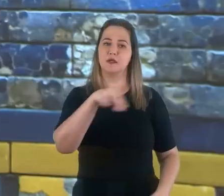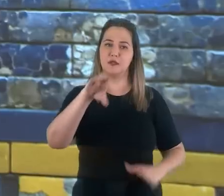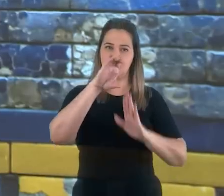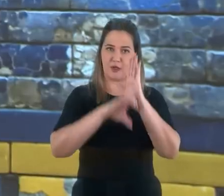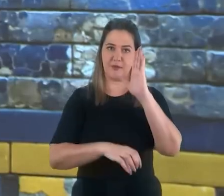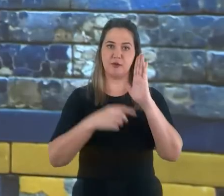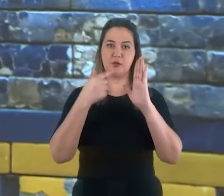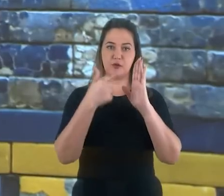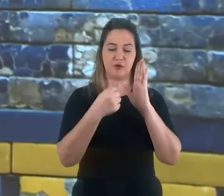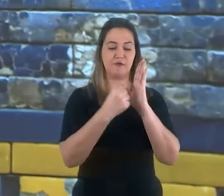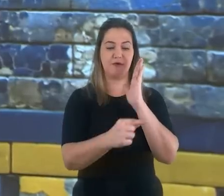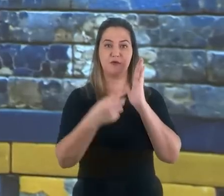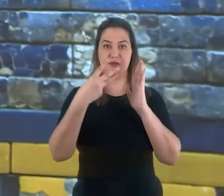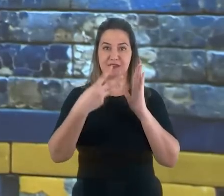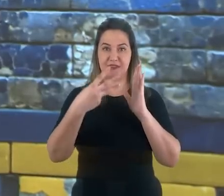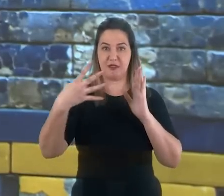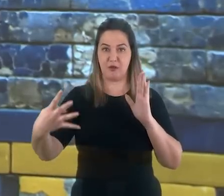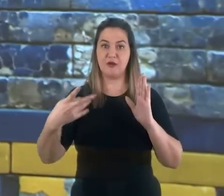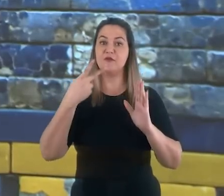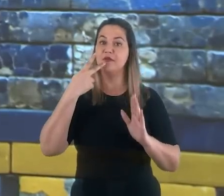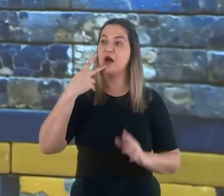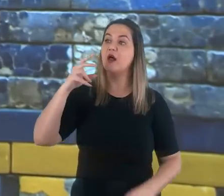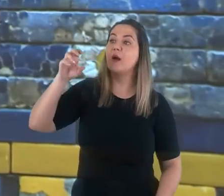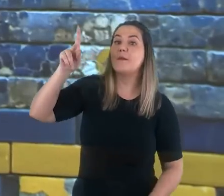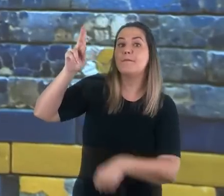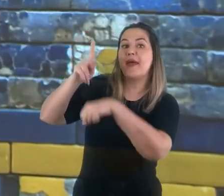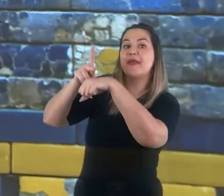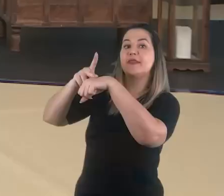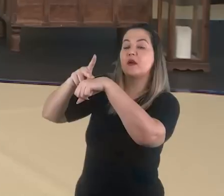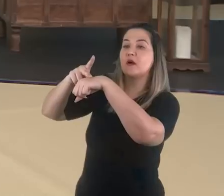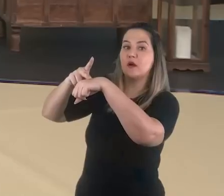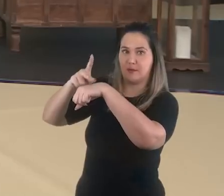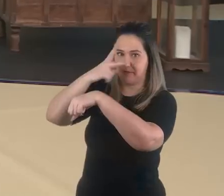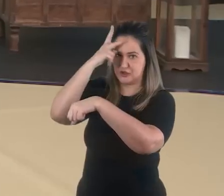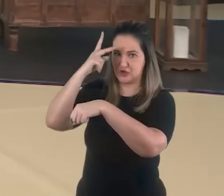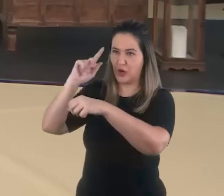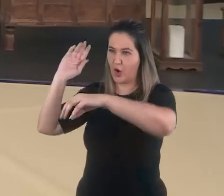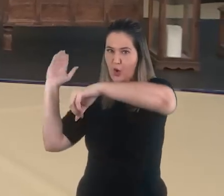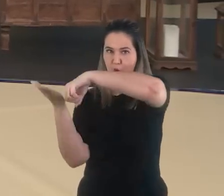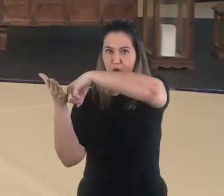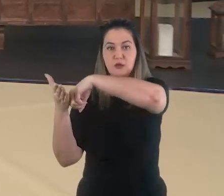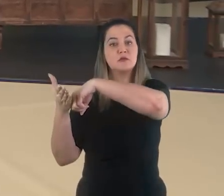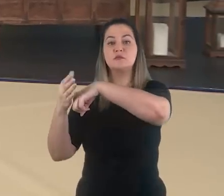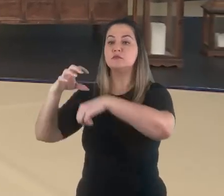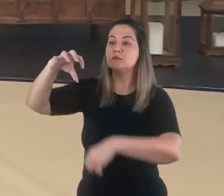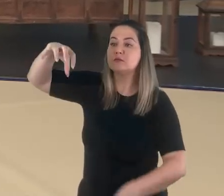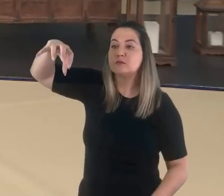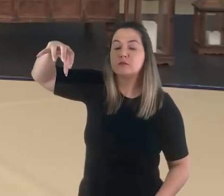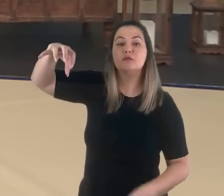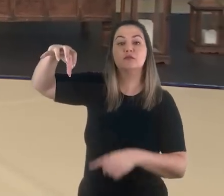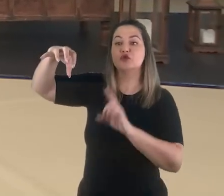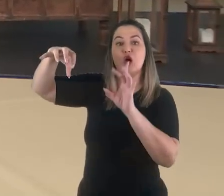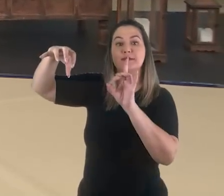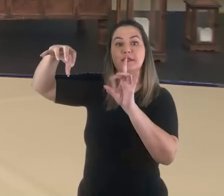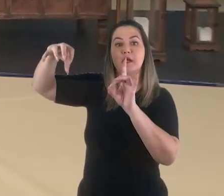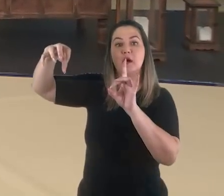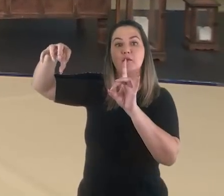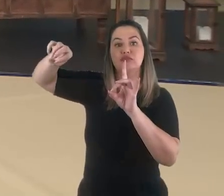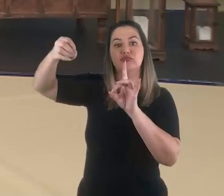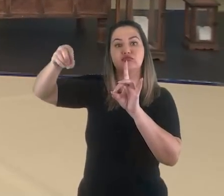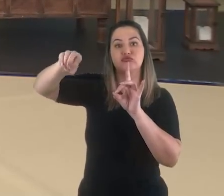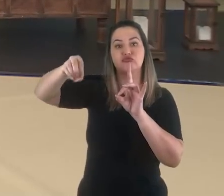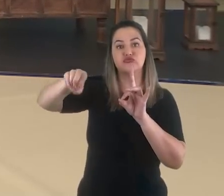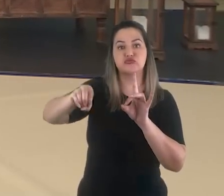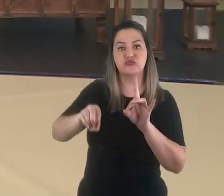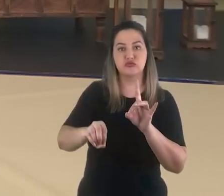34, diz que essa pedra foi cortada sem auxílio de mãos. Isso quer dizer que o reino de Deus, a segunda vinda de Cristo, não